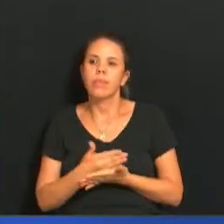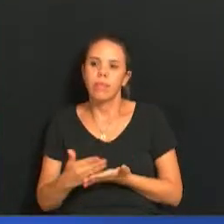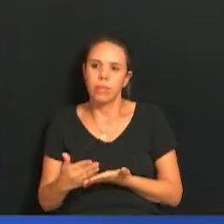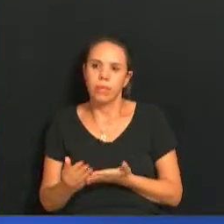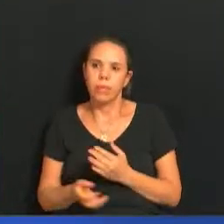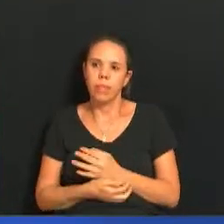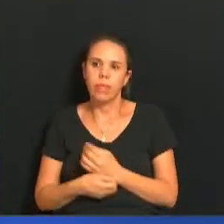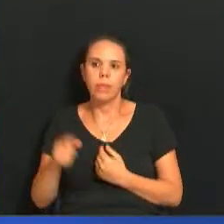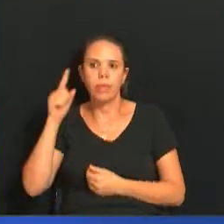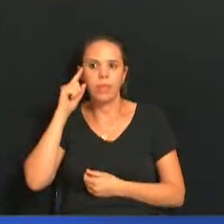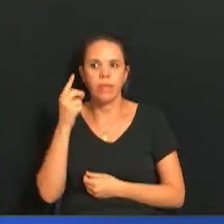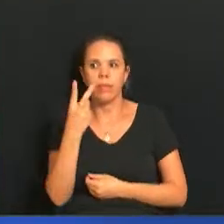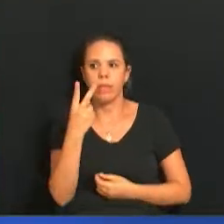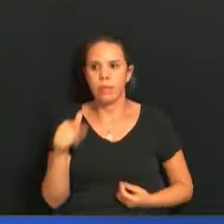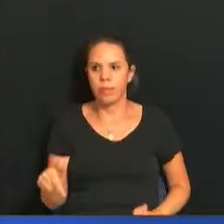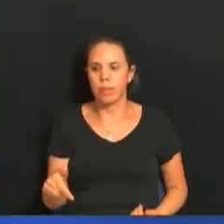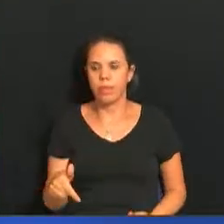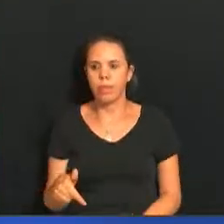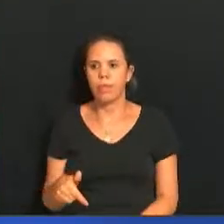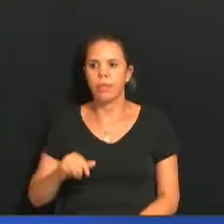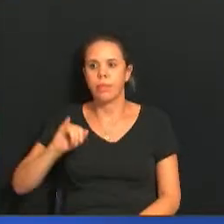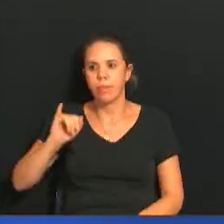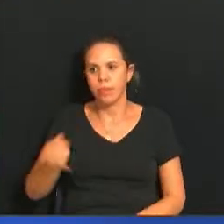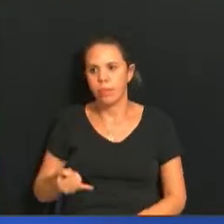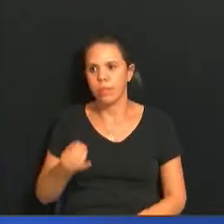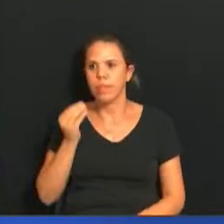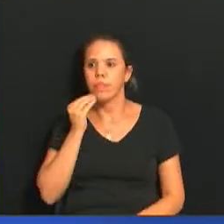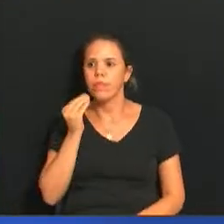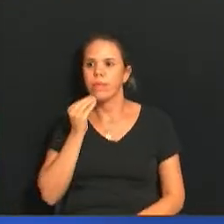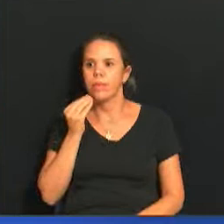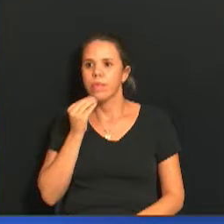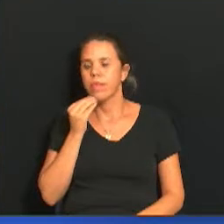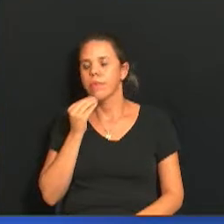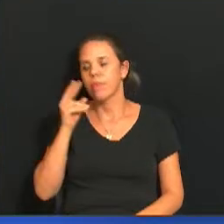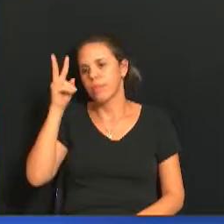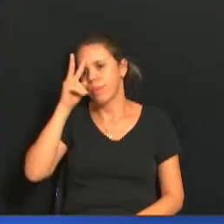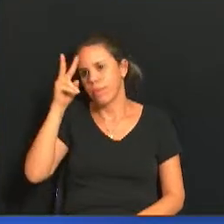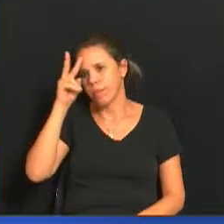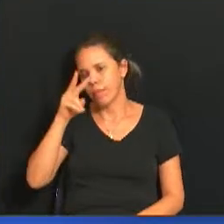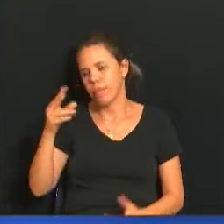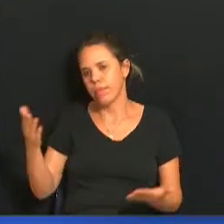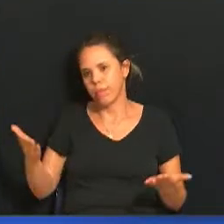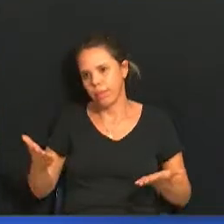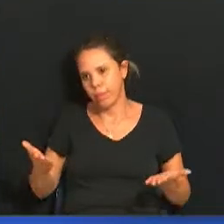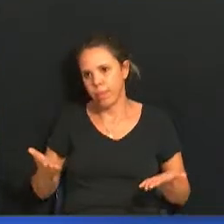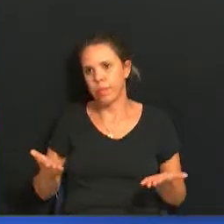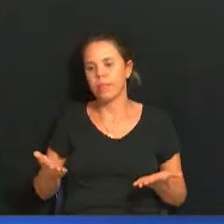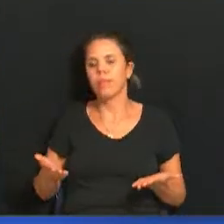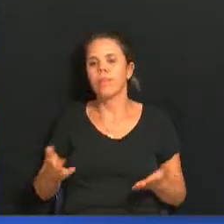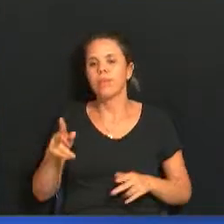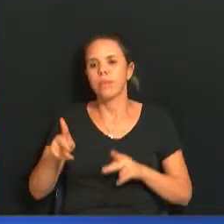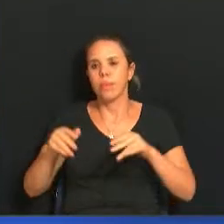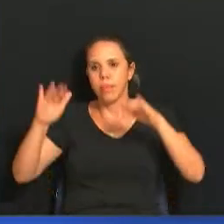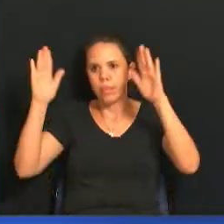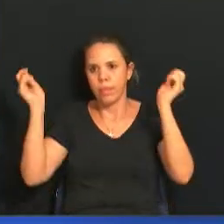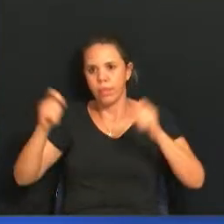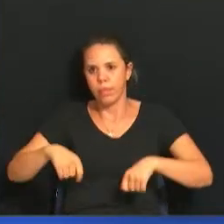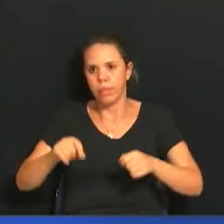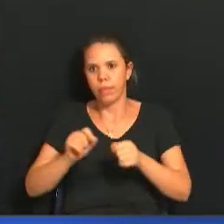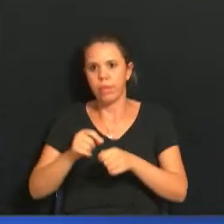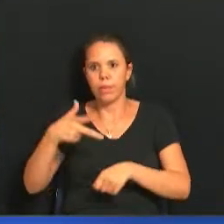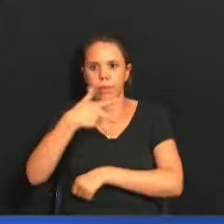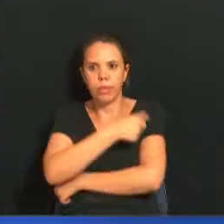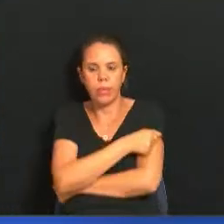no dia 27, aproveitando essa oportunidade. E lembrando que, nesse momento, para os adultos, é possível fazer a